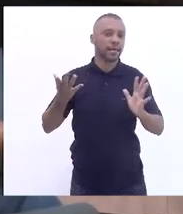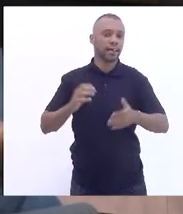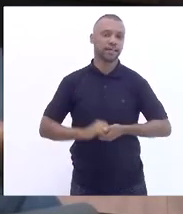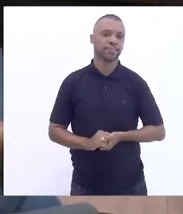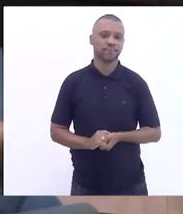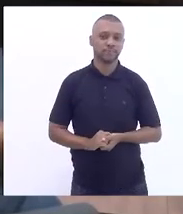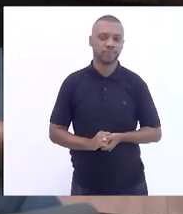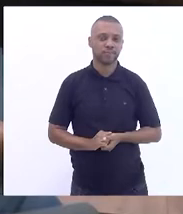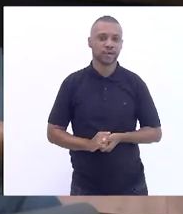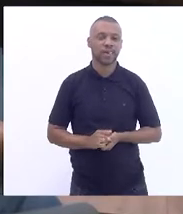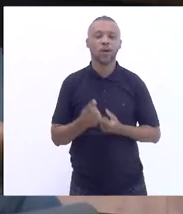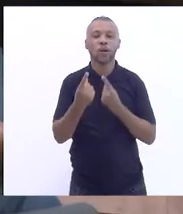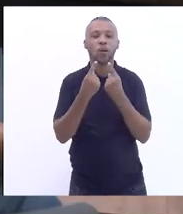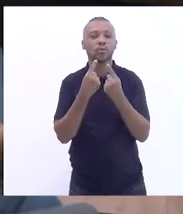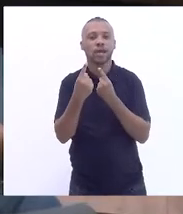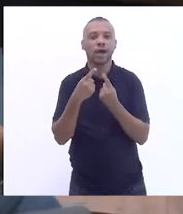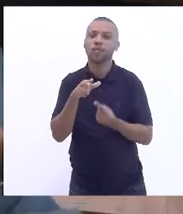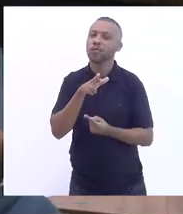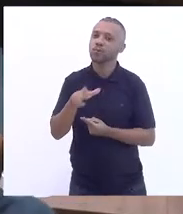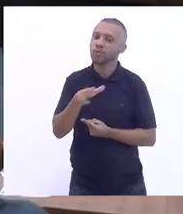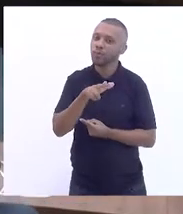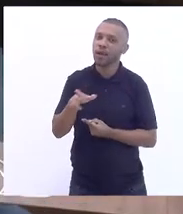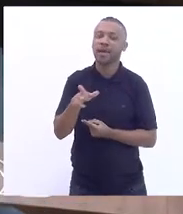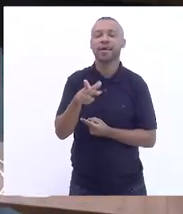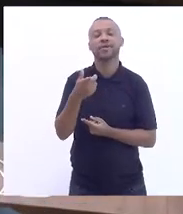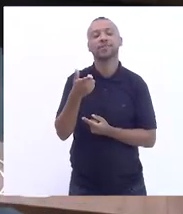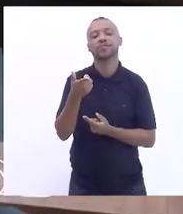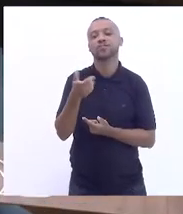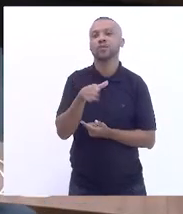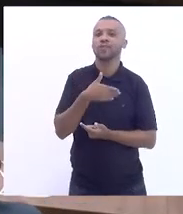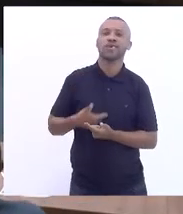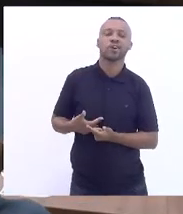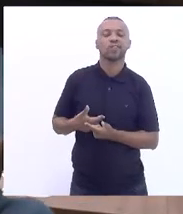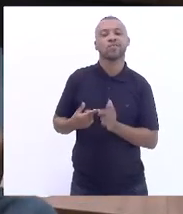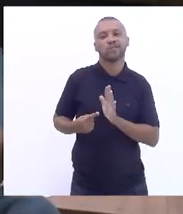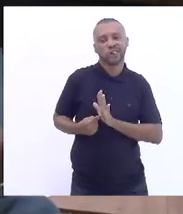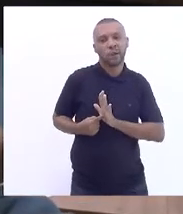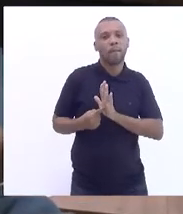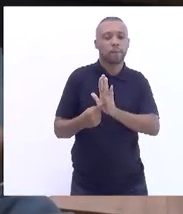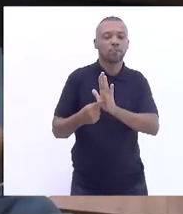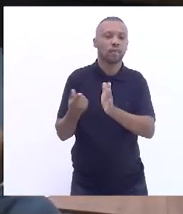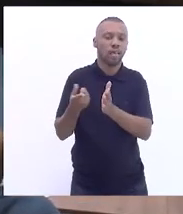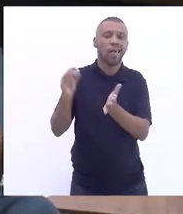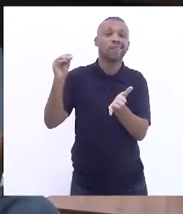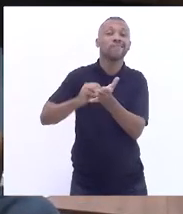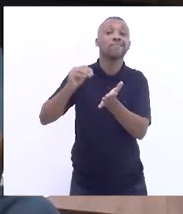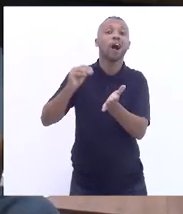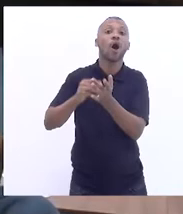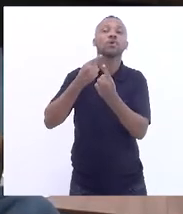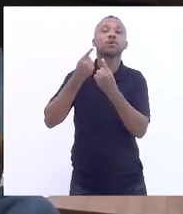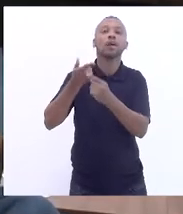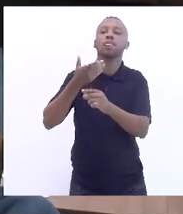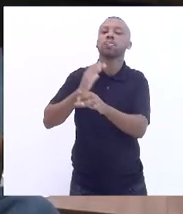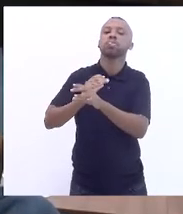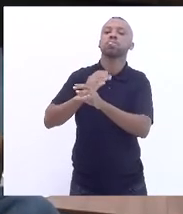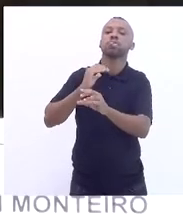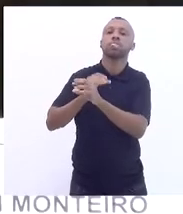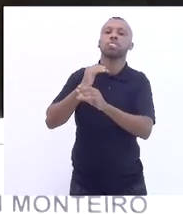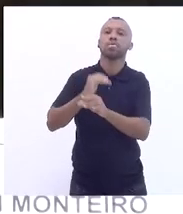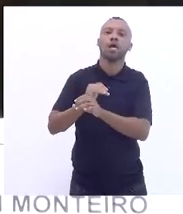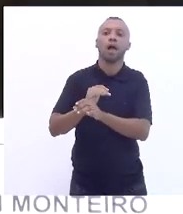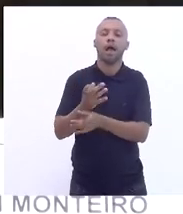não diálogo do executivo fica exposto mais uma vez embora de admire aqui